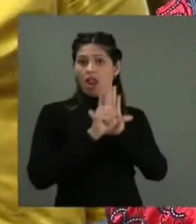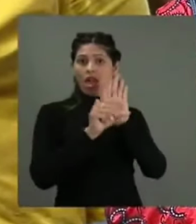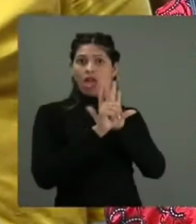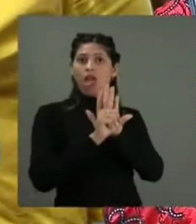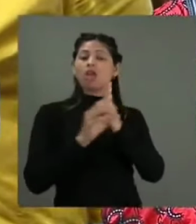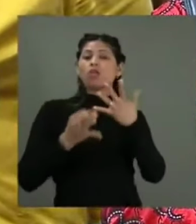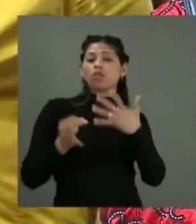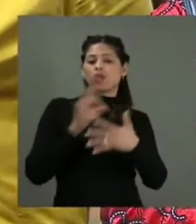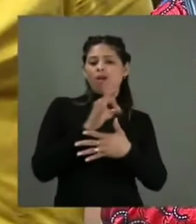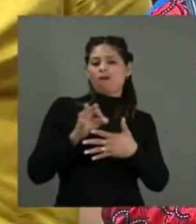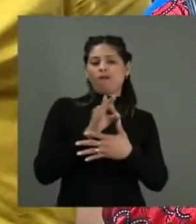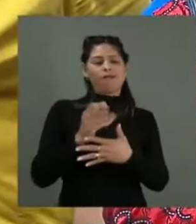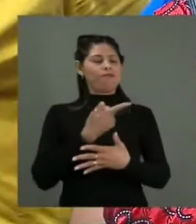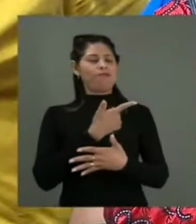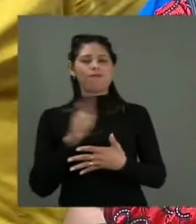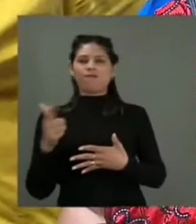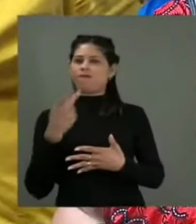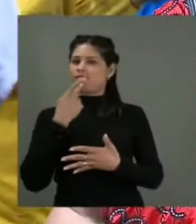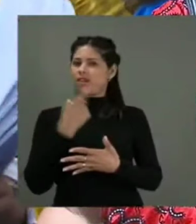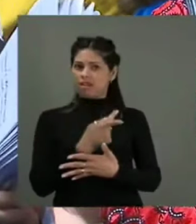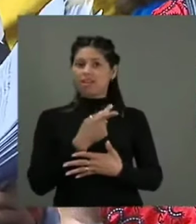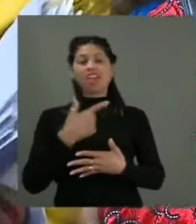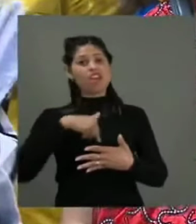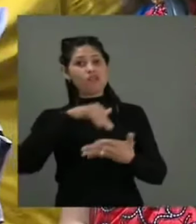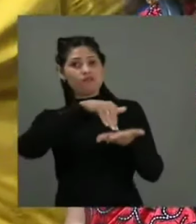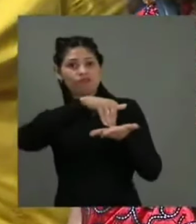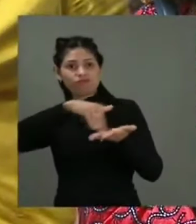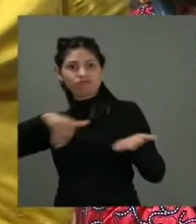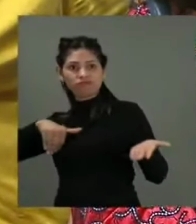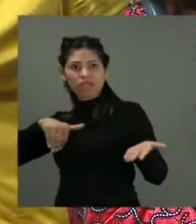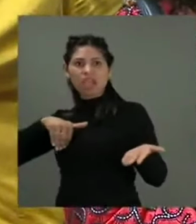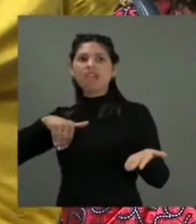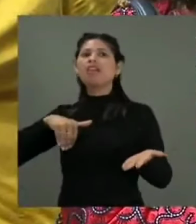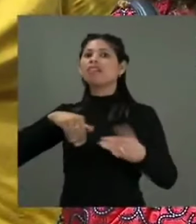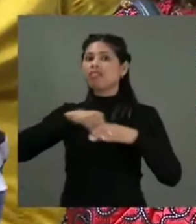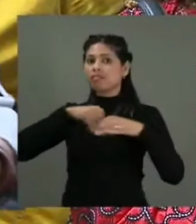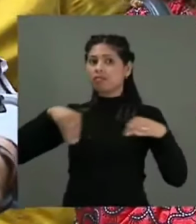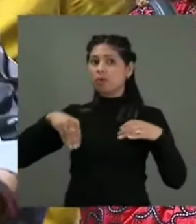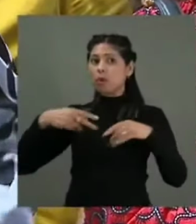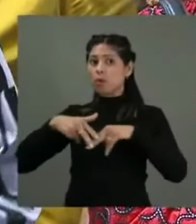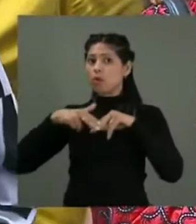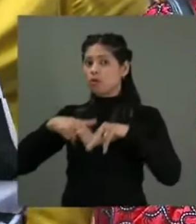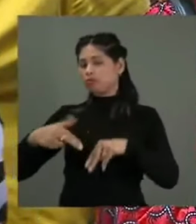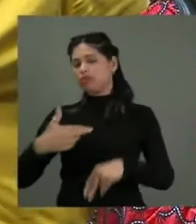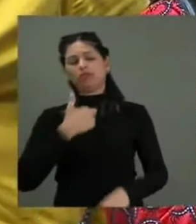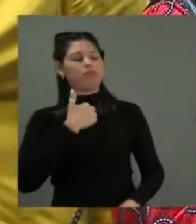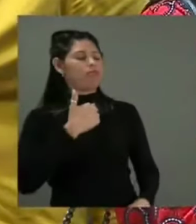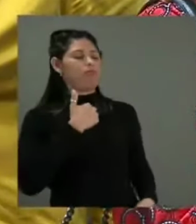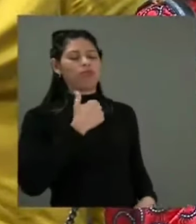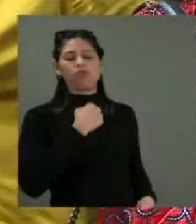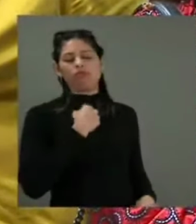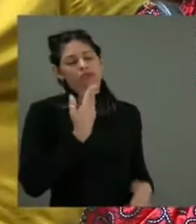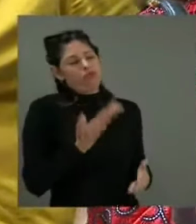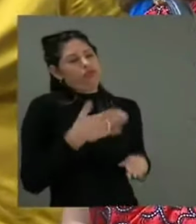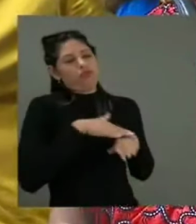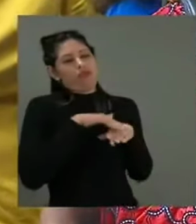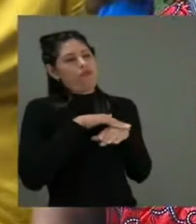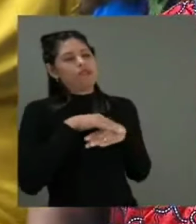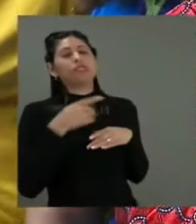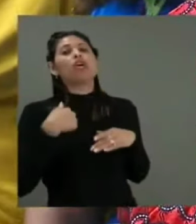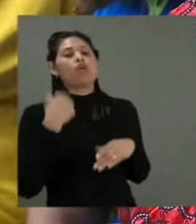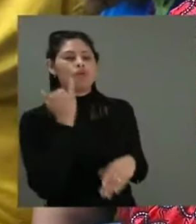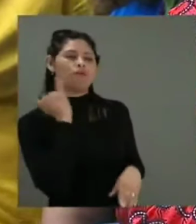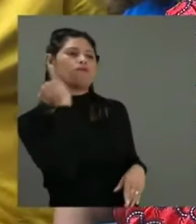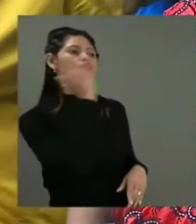Eles foram exterminados. Então, eu não posso, disse isso ao Paim, acho que me procuraram, que a gente conversou com a emenda que eu